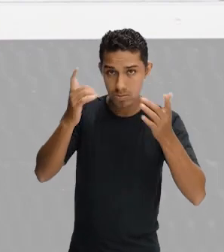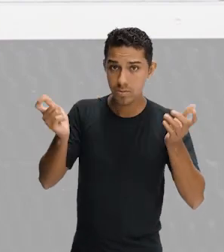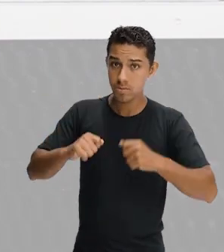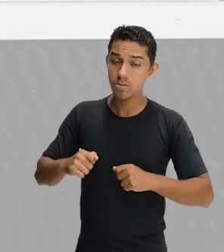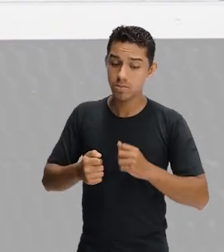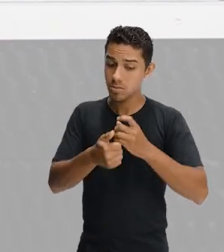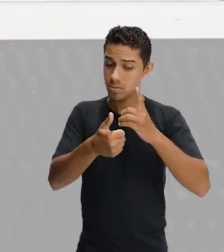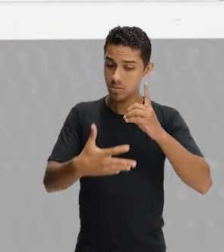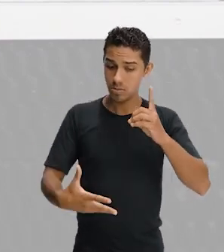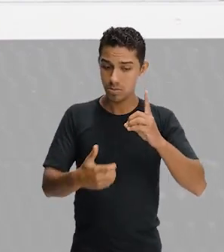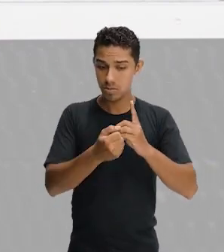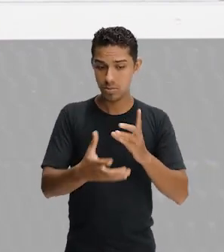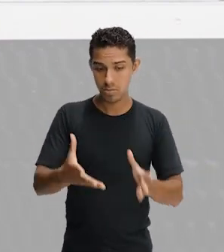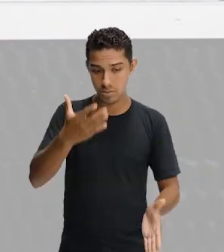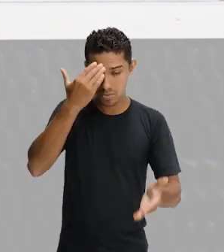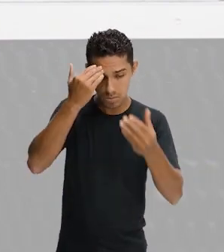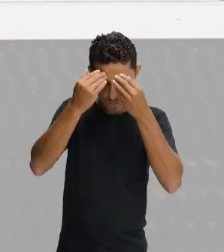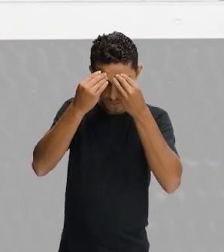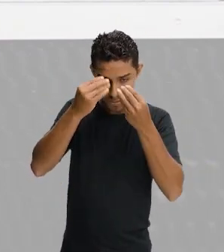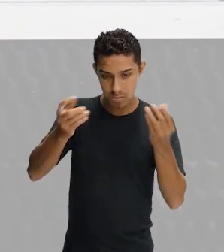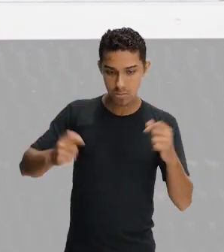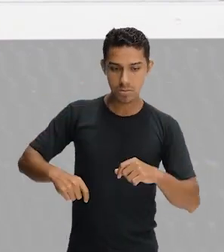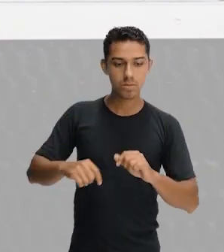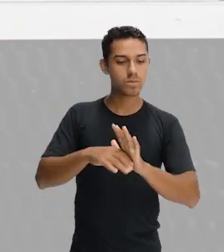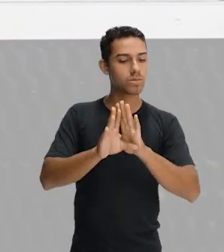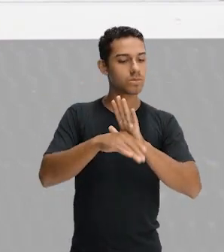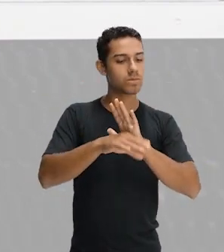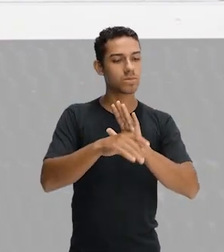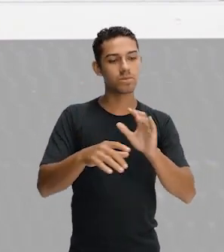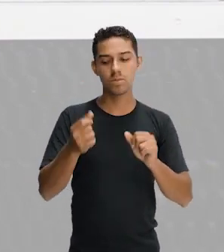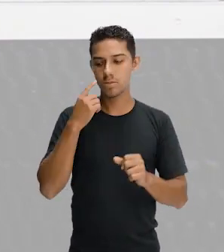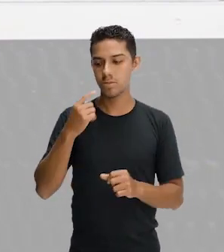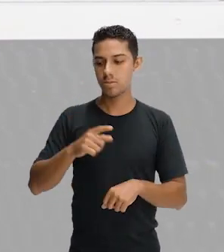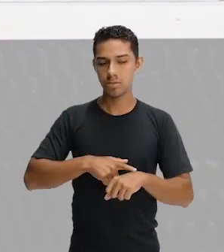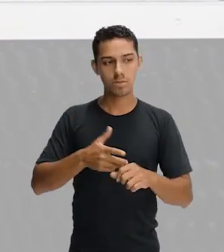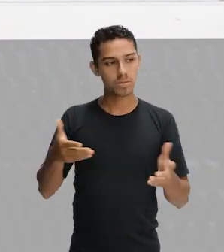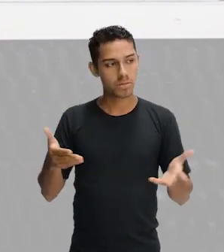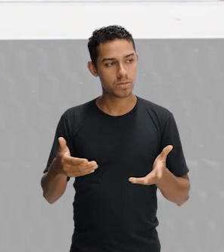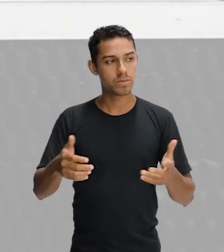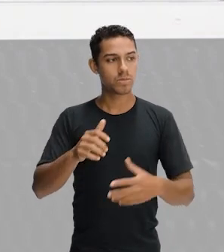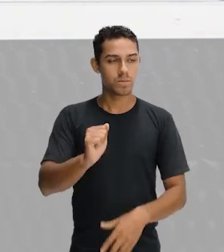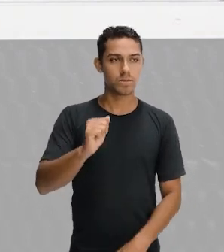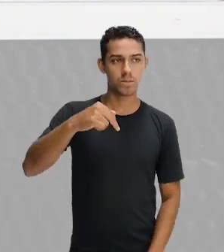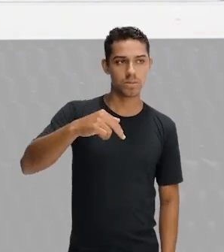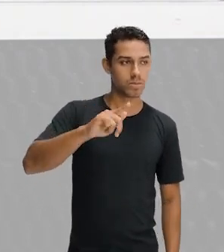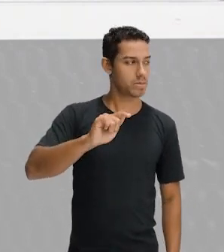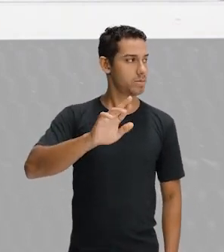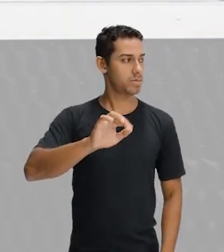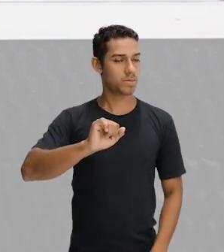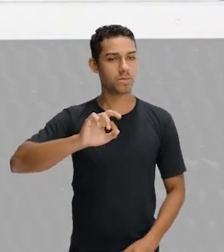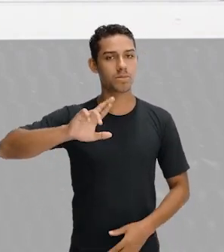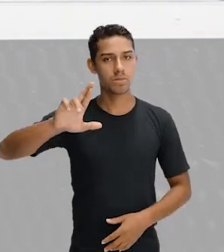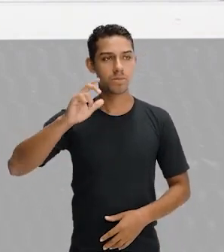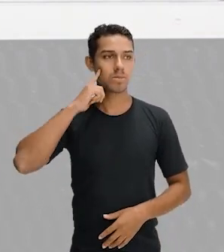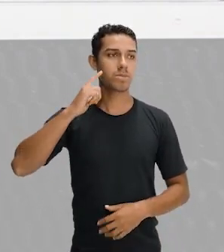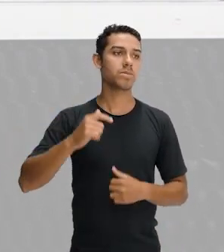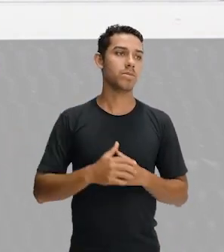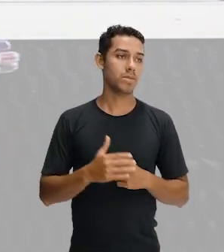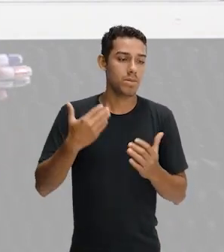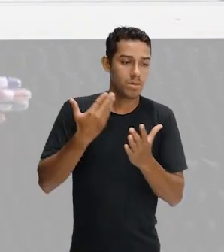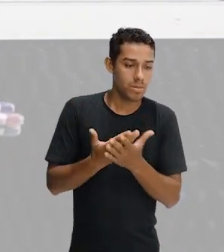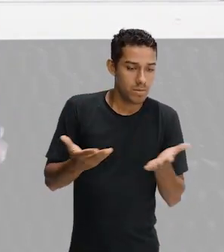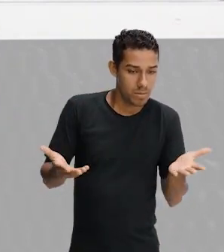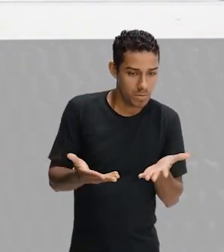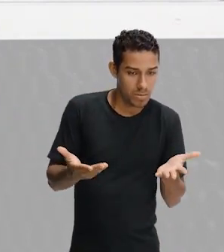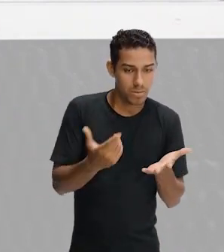fixar esses conceitos sobre momento angular, ok? Então, na aula de hoje,